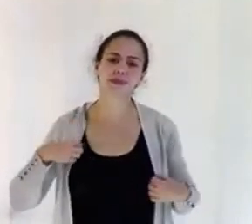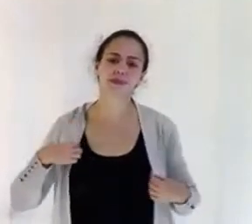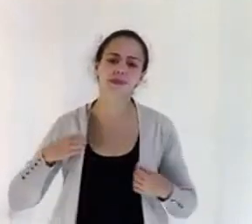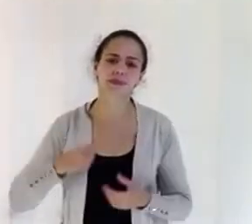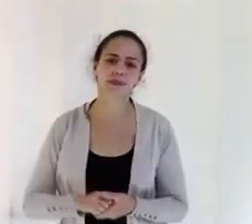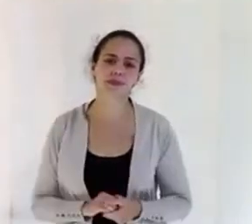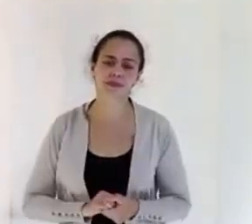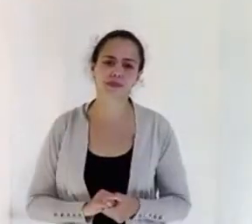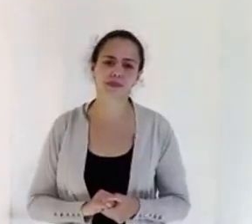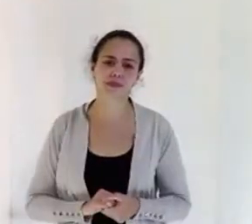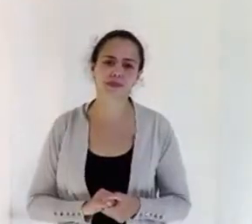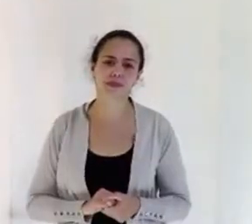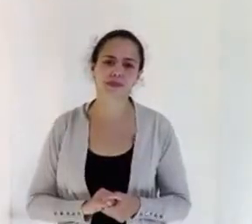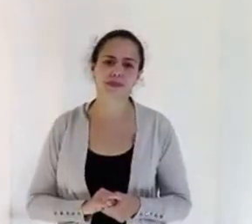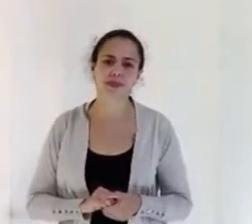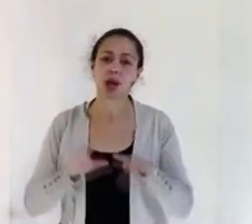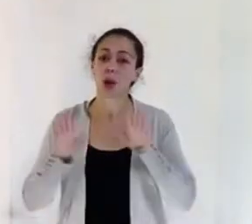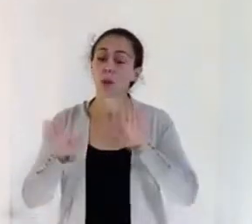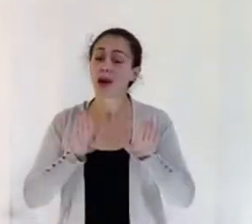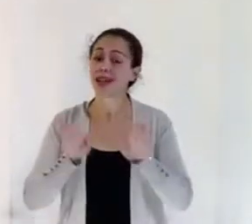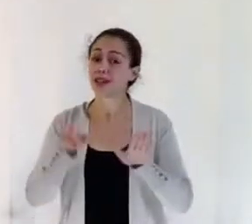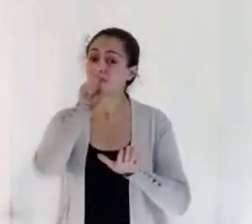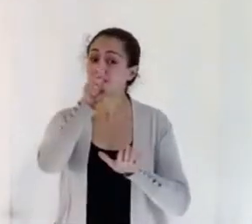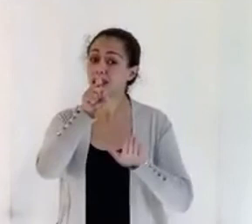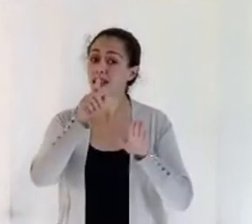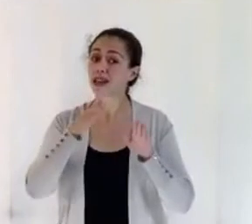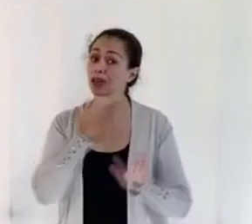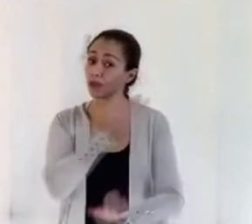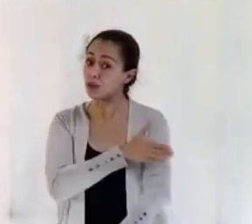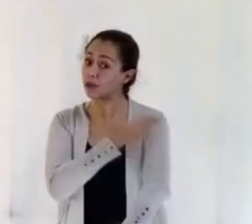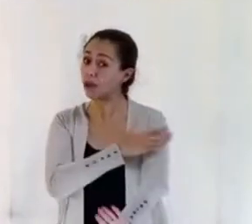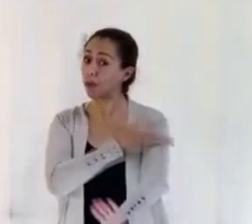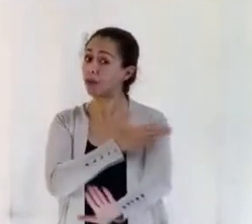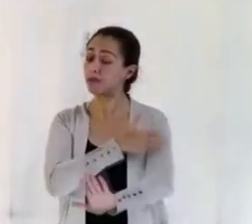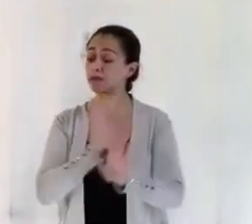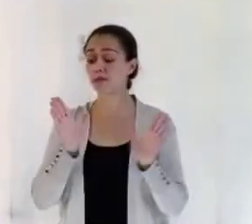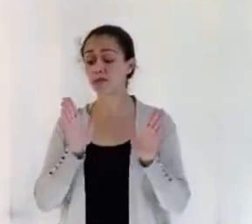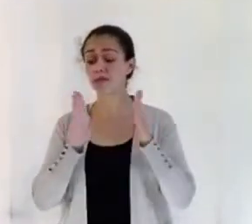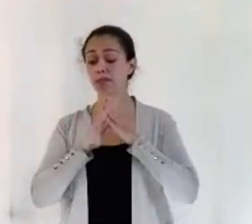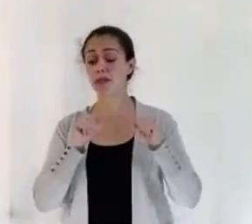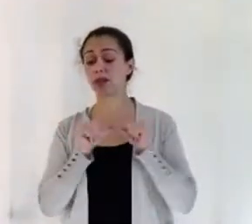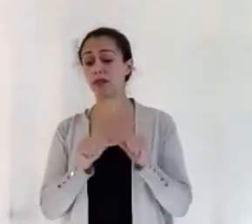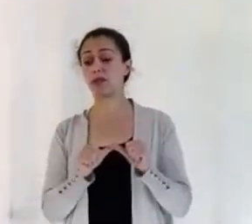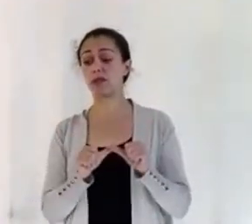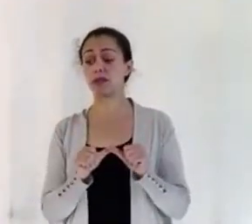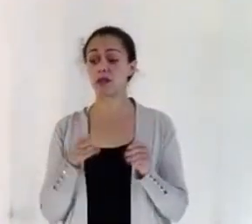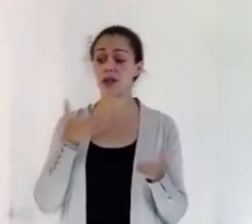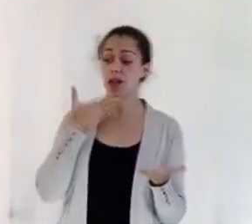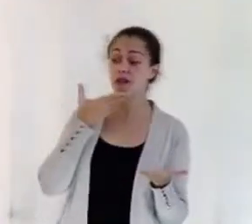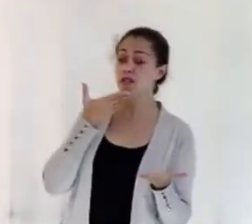Se muitos crentes vão se acostumar e ficar em casa e não vir à igreja, e não